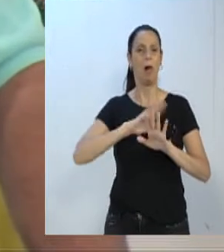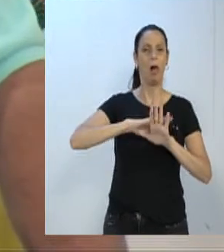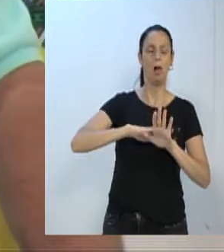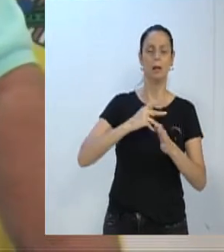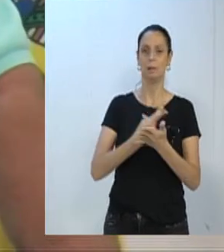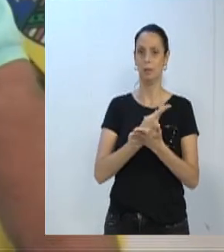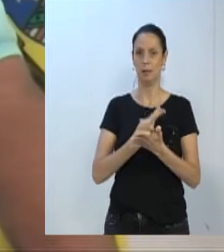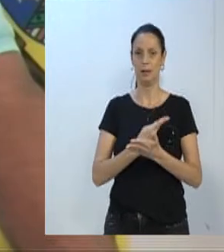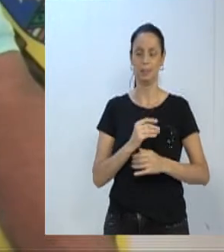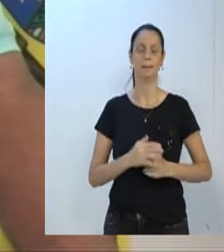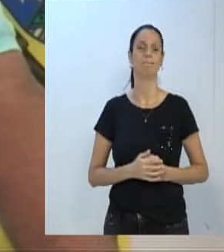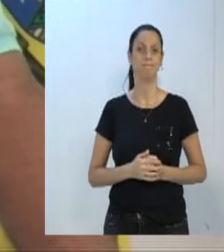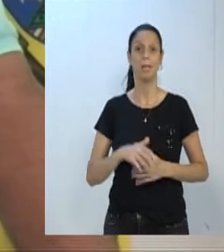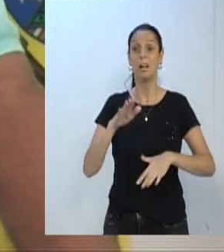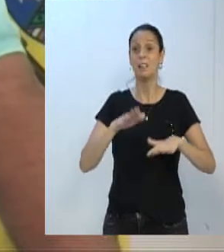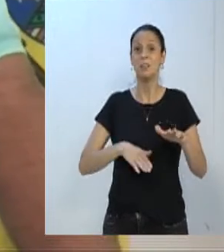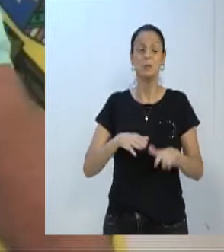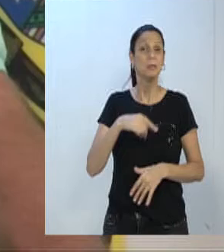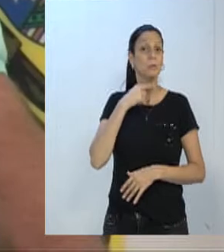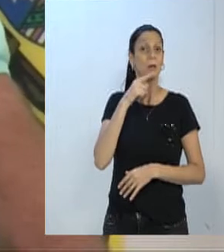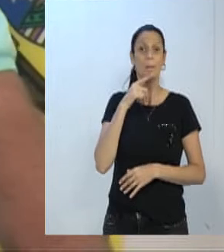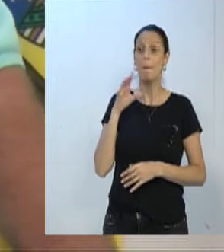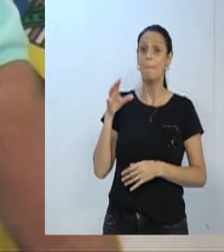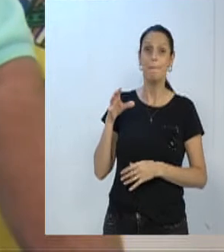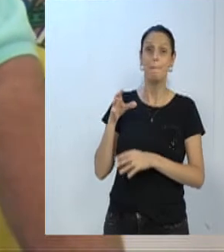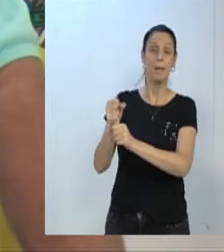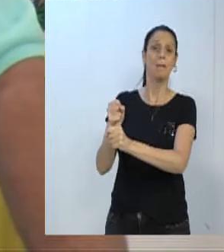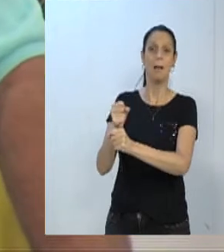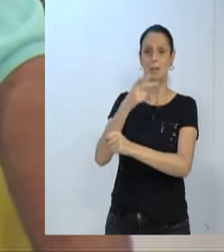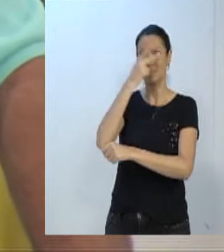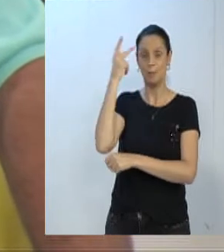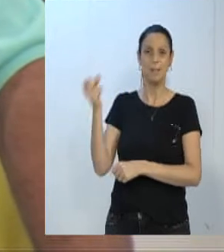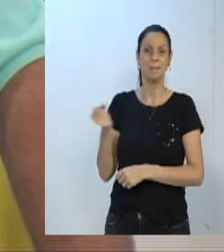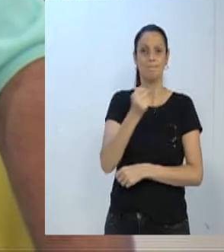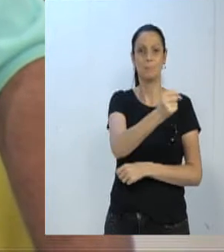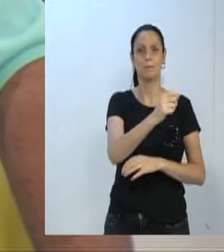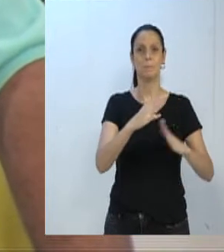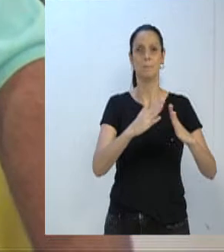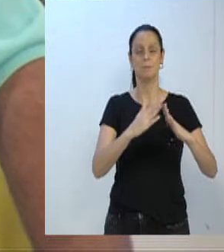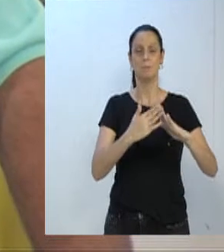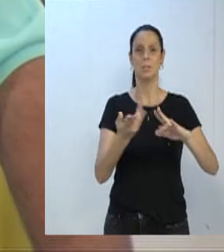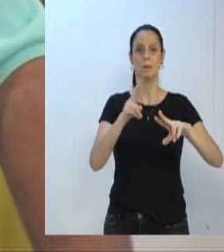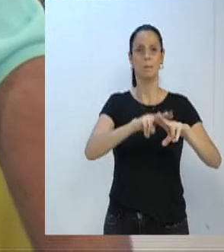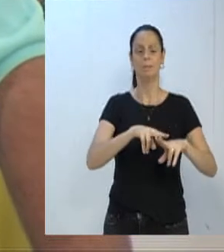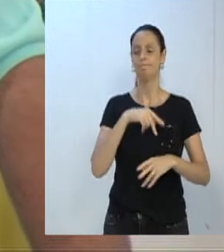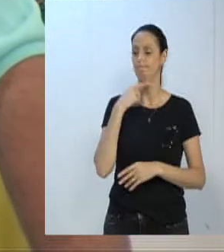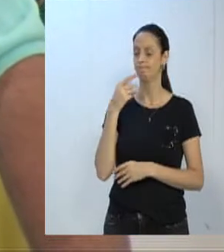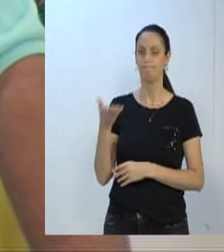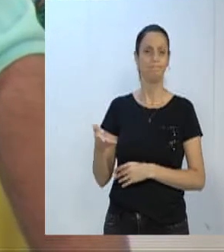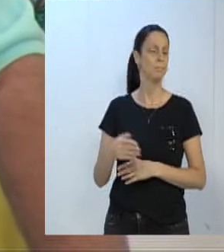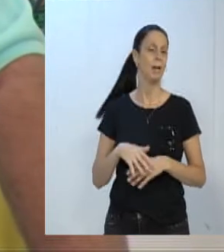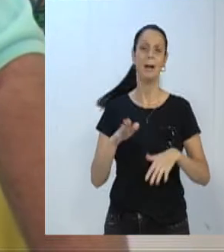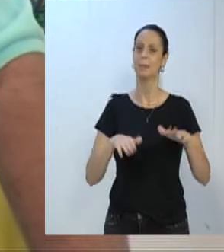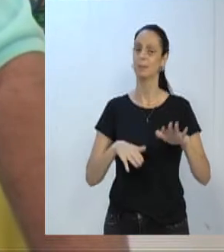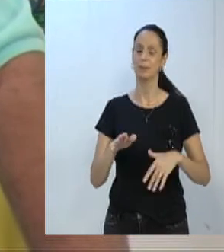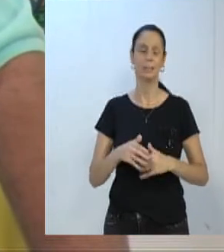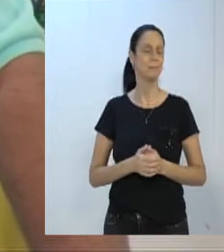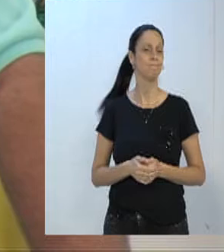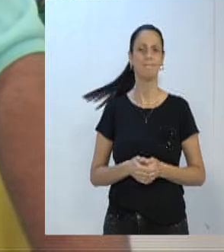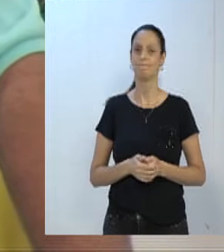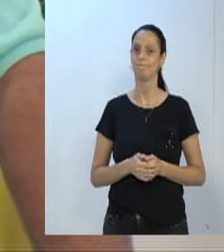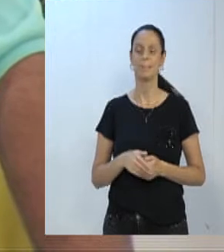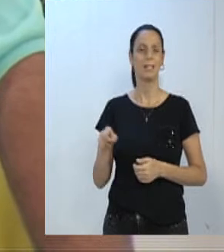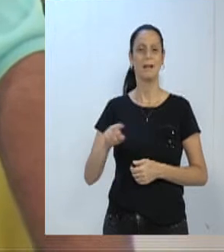não se consegue pegá-los os geralmente laranjas laranjas e acaba sacando